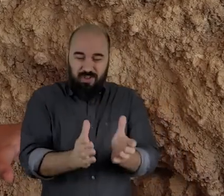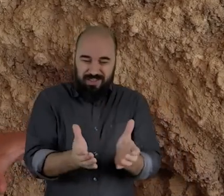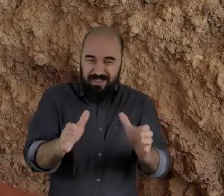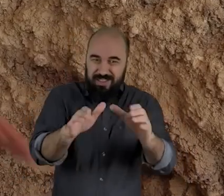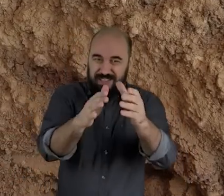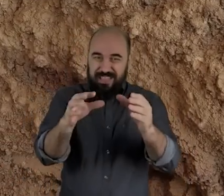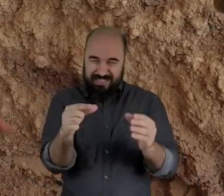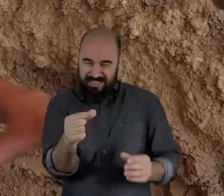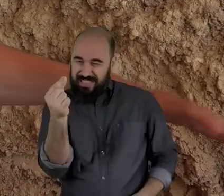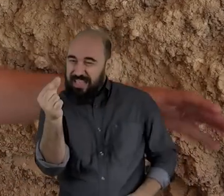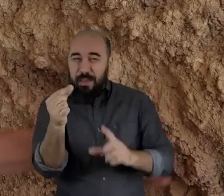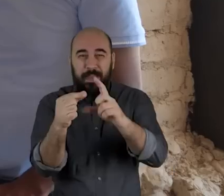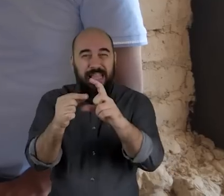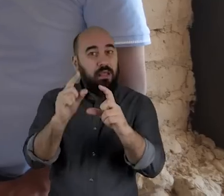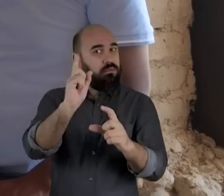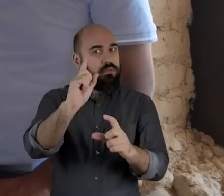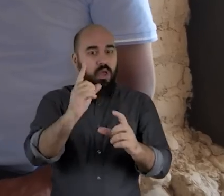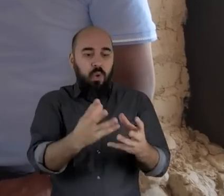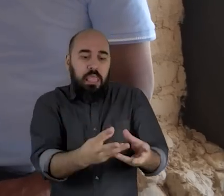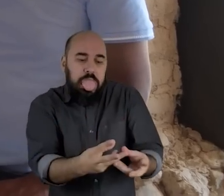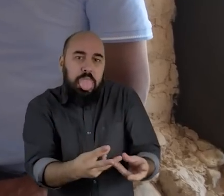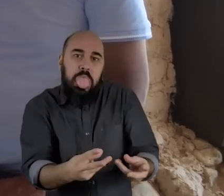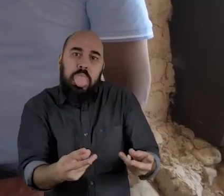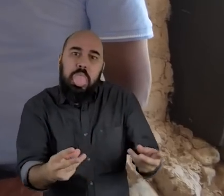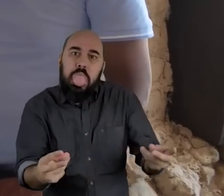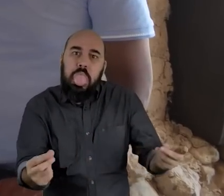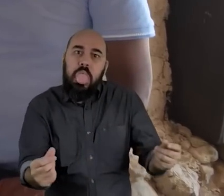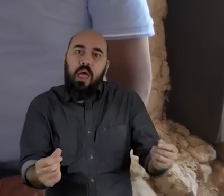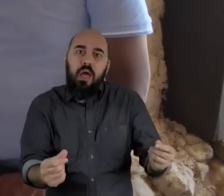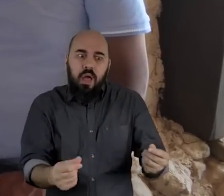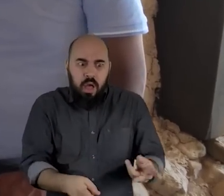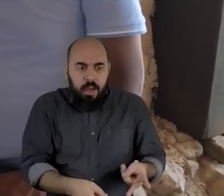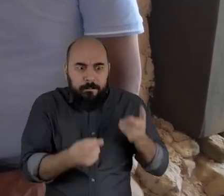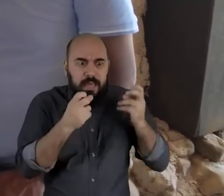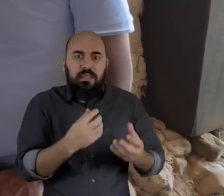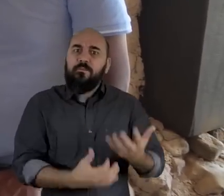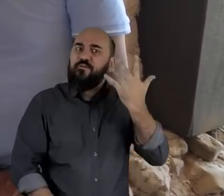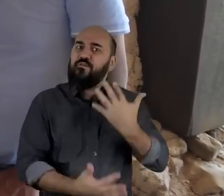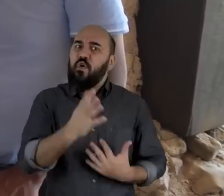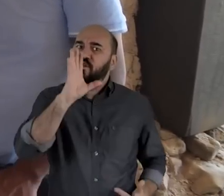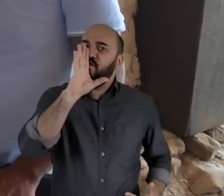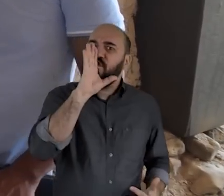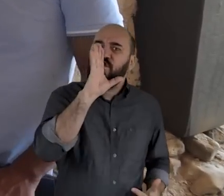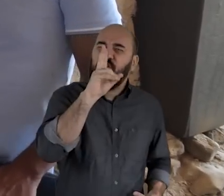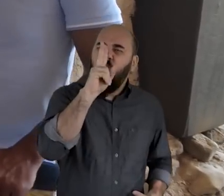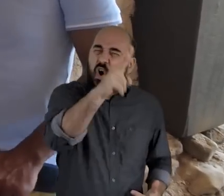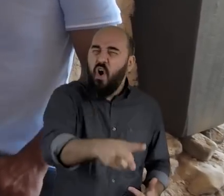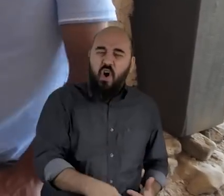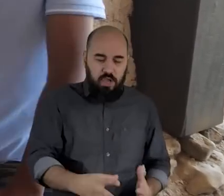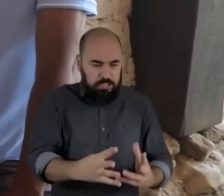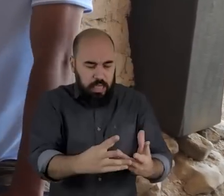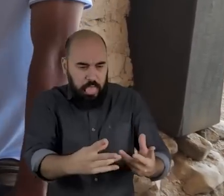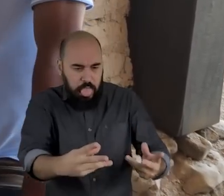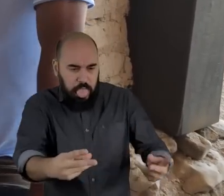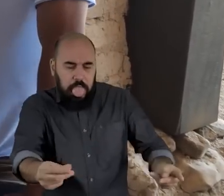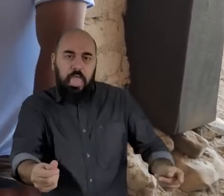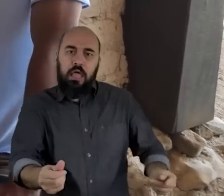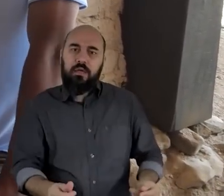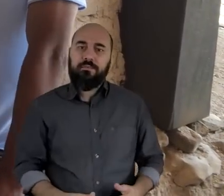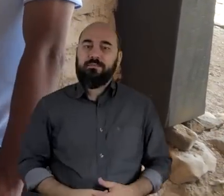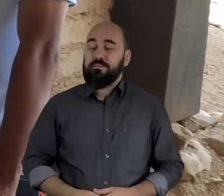derretida. Estava quase líquida. E isso é espetacular e incomum. Então você vê que realmente